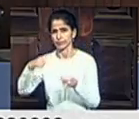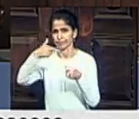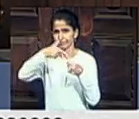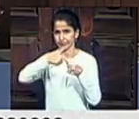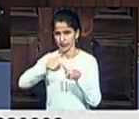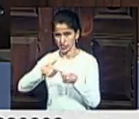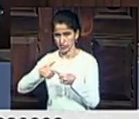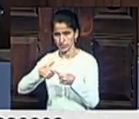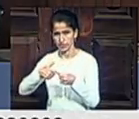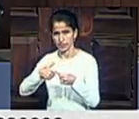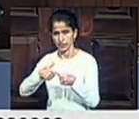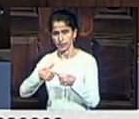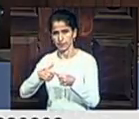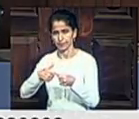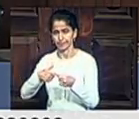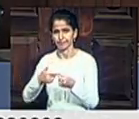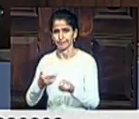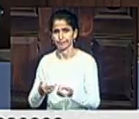gasolina,